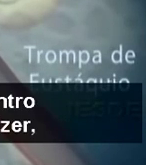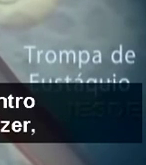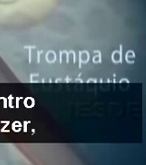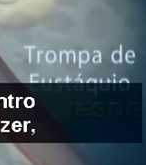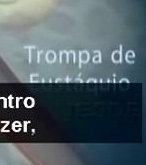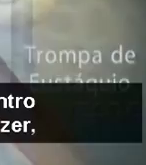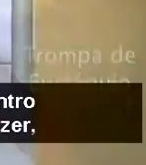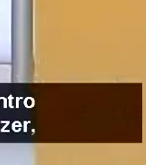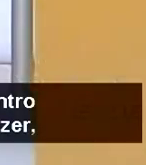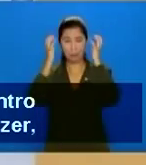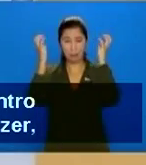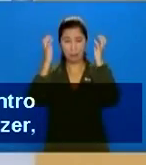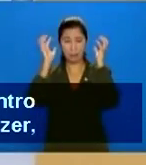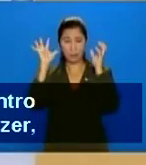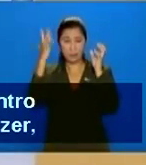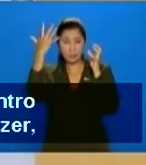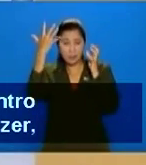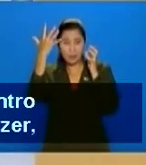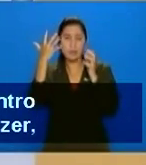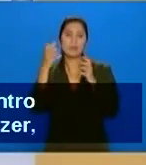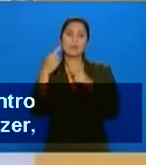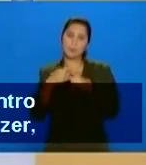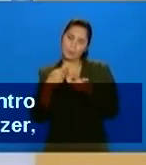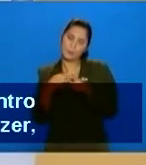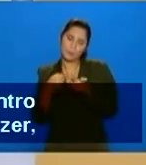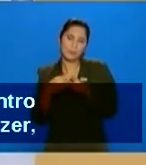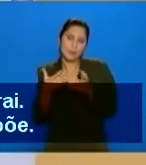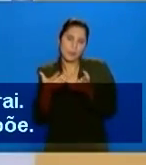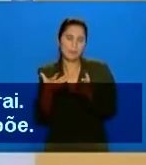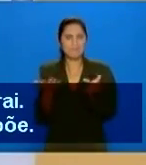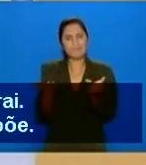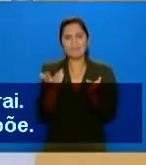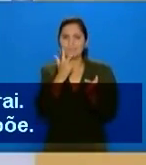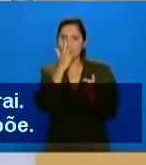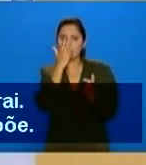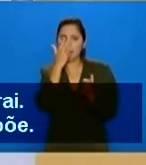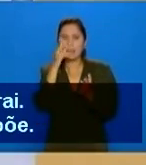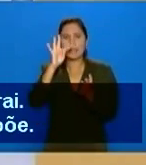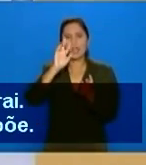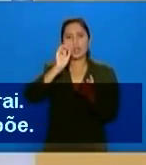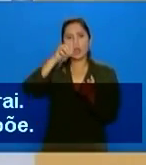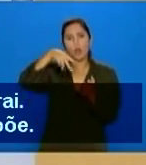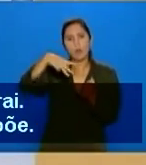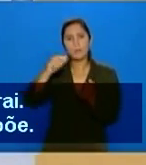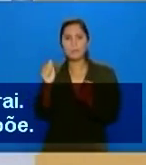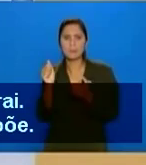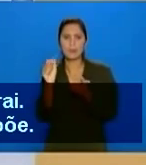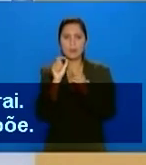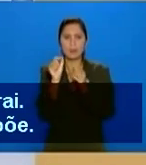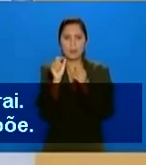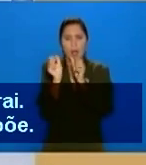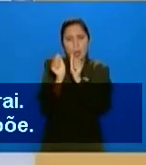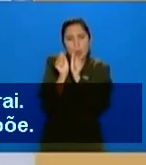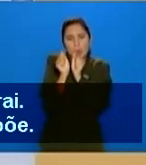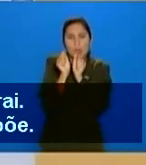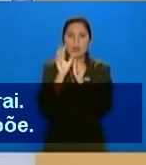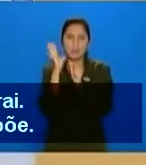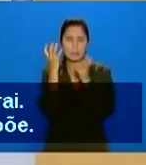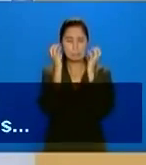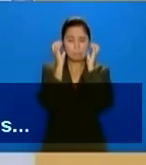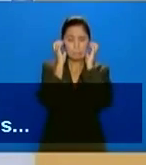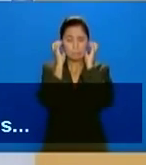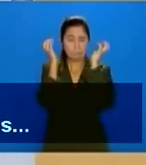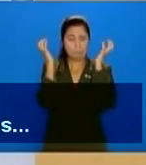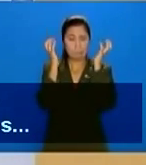pressão que acontece dentro da orelha provém, vamos dizer, dessa trompa, né? Que se contrai, certo? Então,